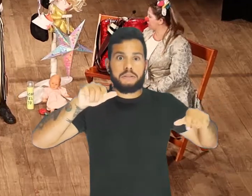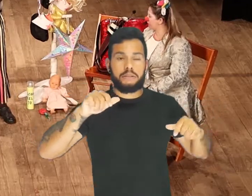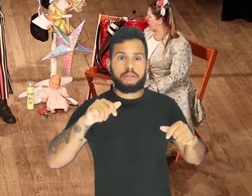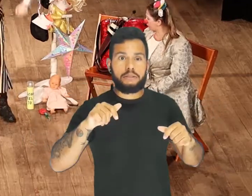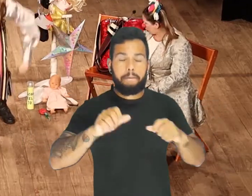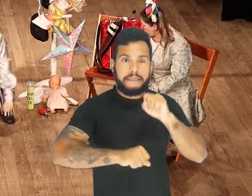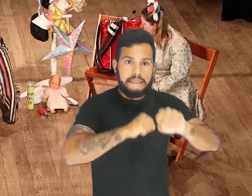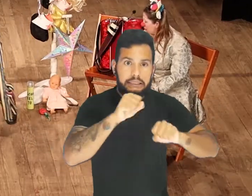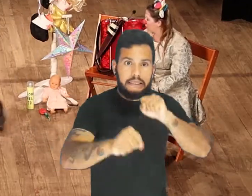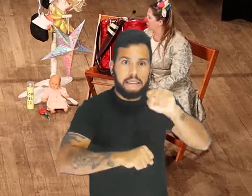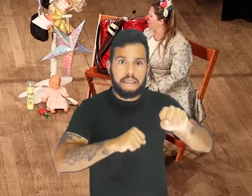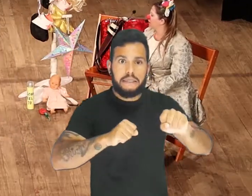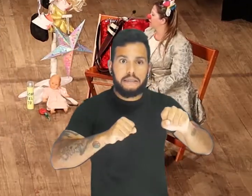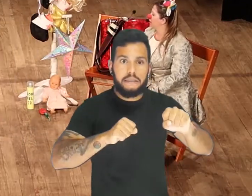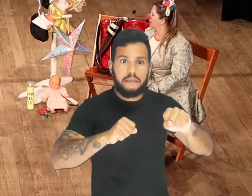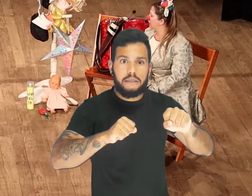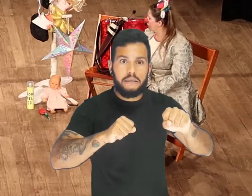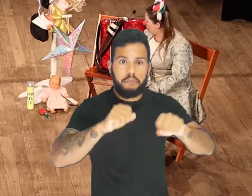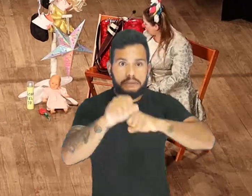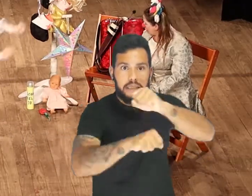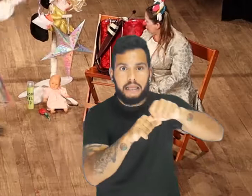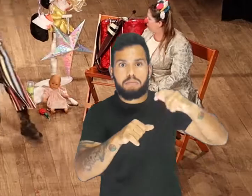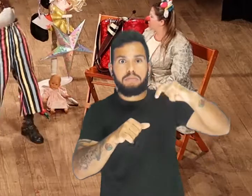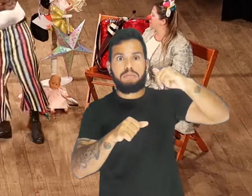socorro, ilha deserta,